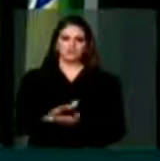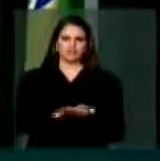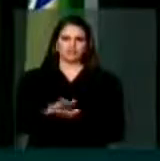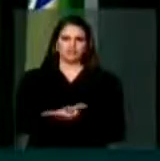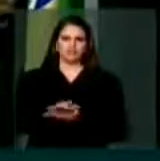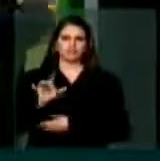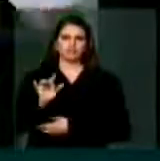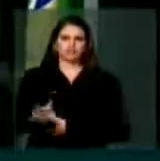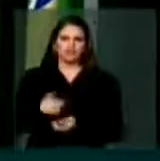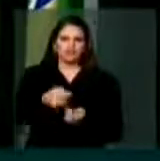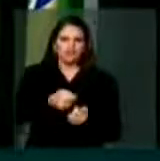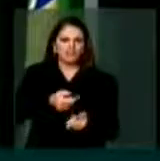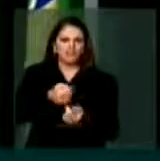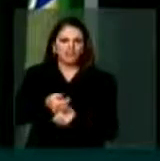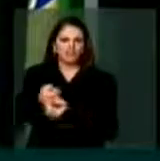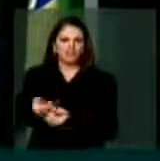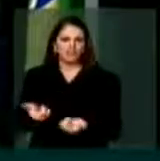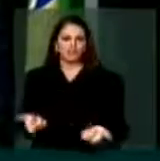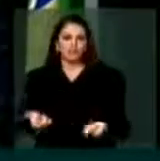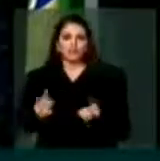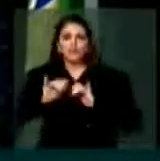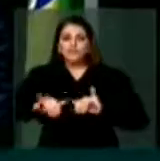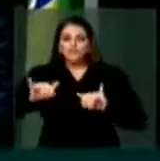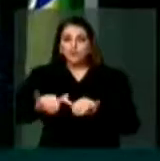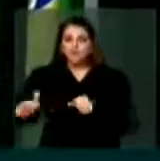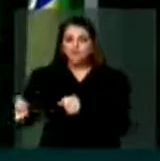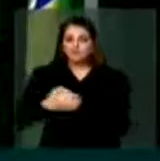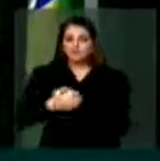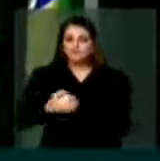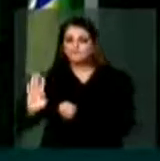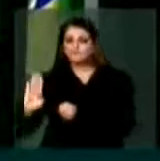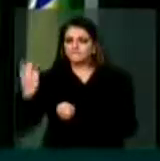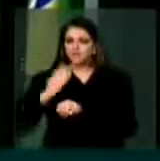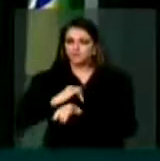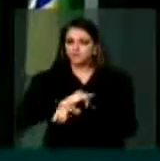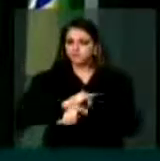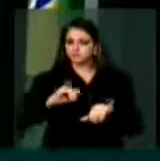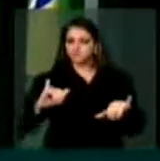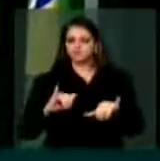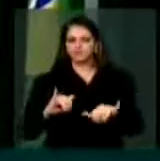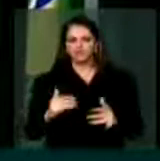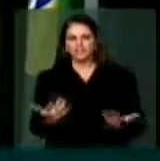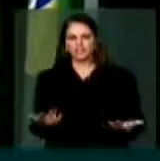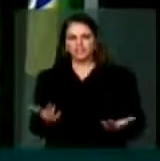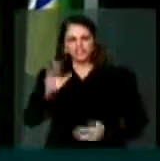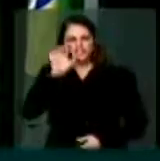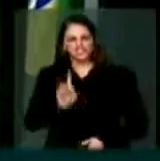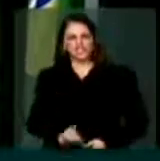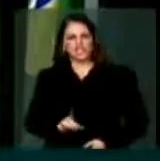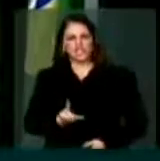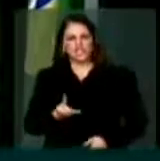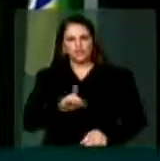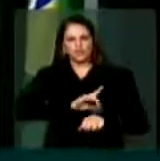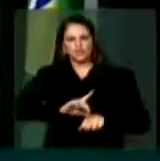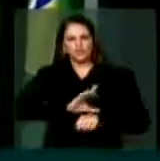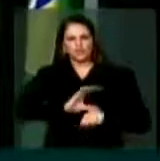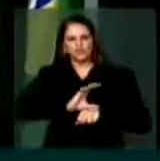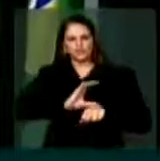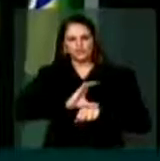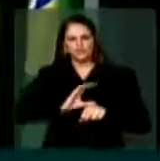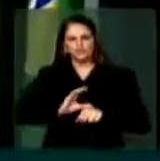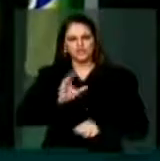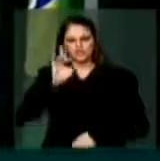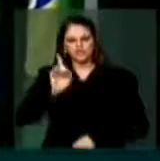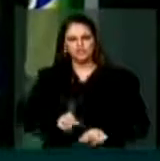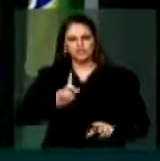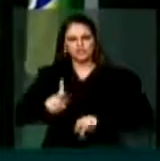e escamoteando, suprimindo as informações que é direito constitucional da sociedade poder saber. E